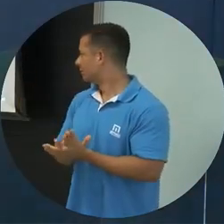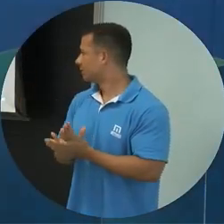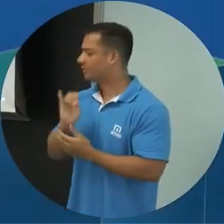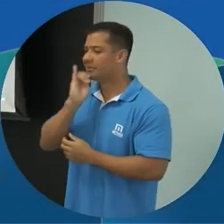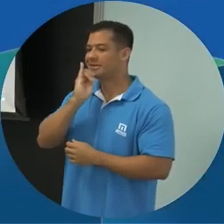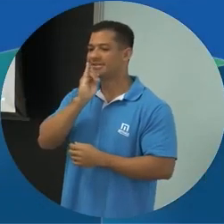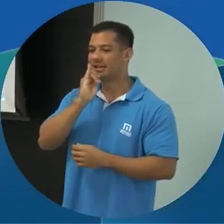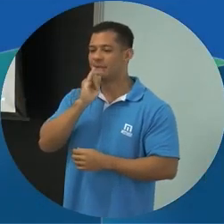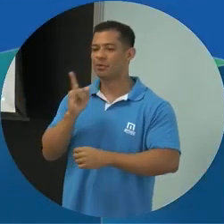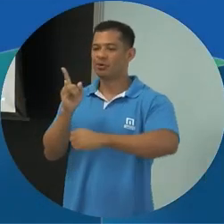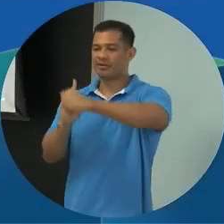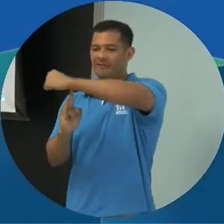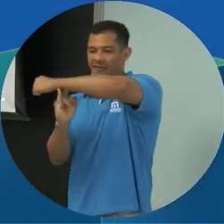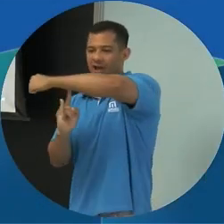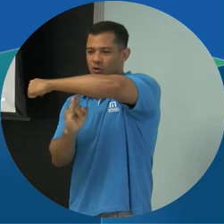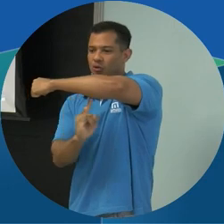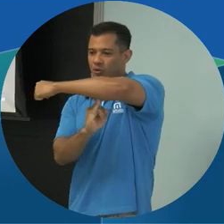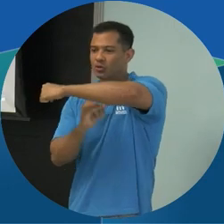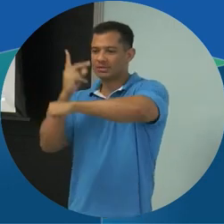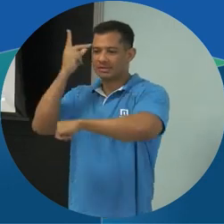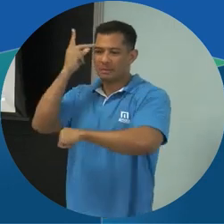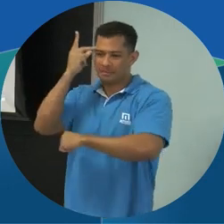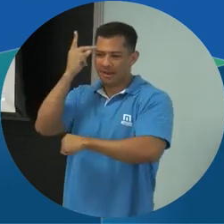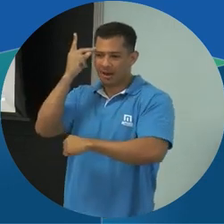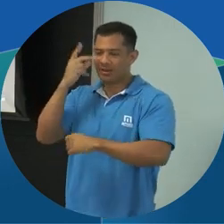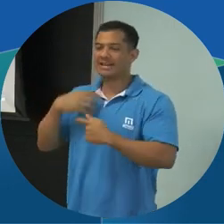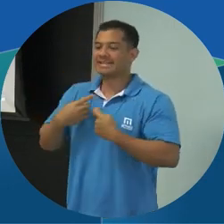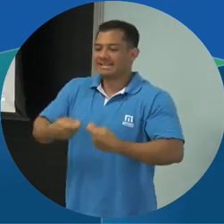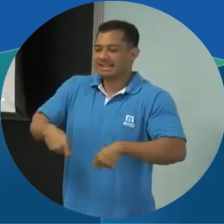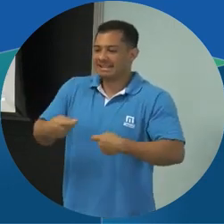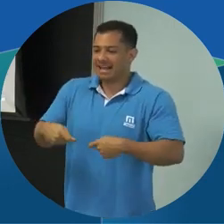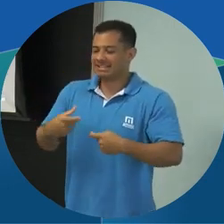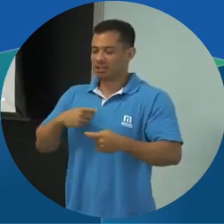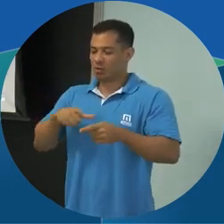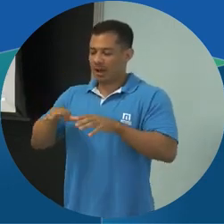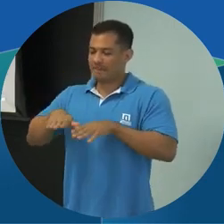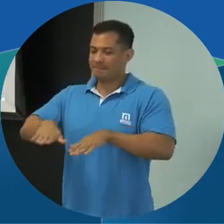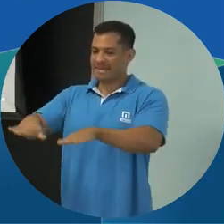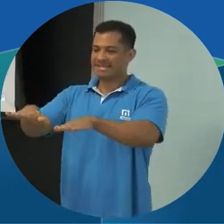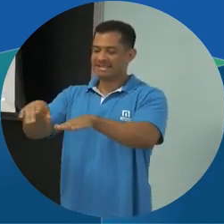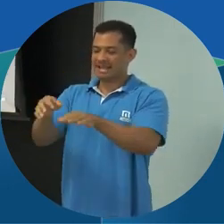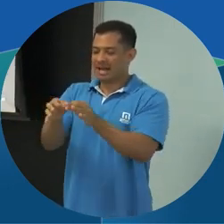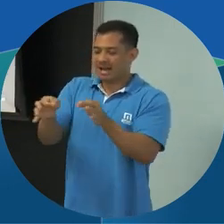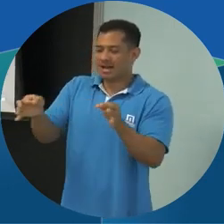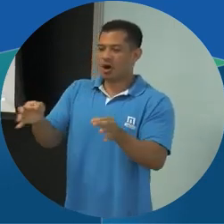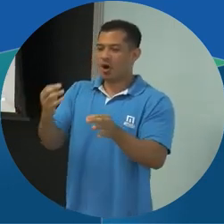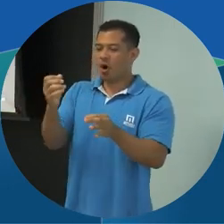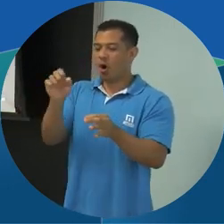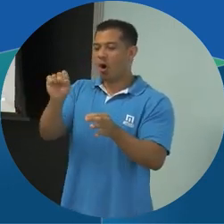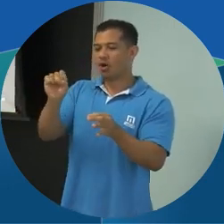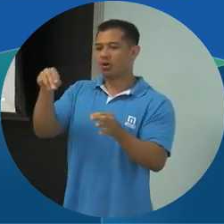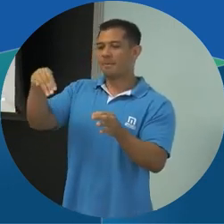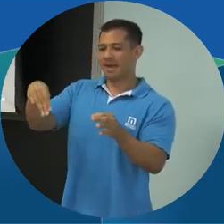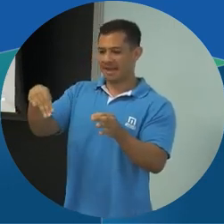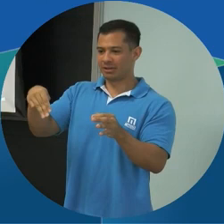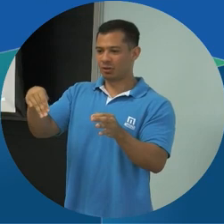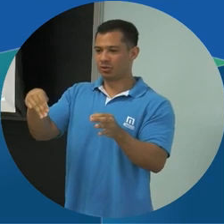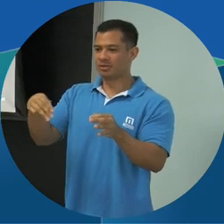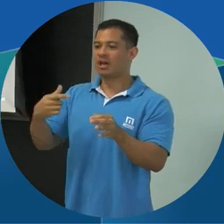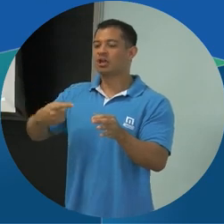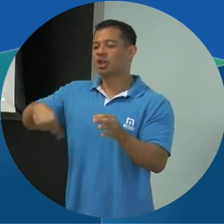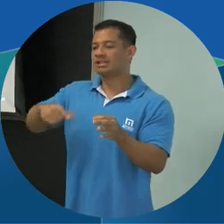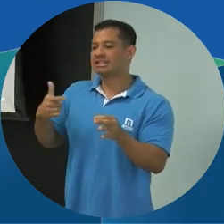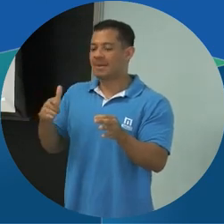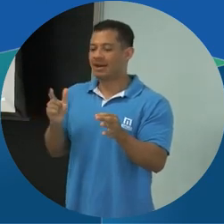desse viaduto em São Paulo, a necessidade que eles tinham uma pista de 8 metros, onde nós iríamos trabalhar somente em 4